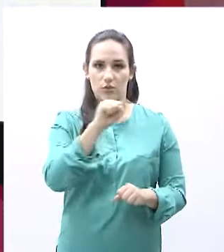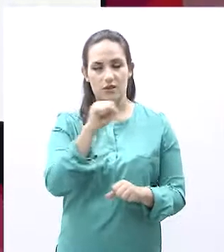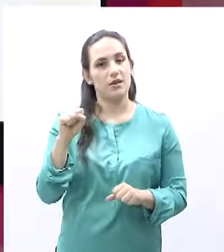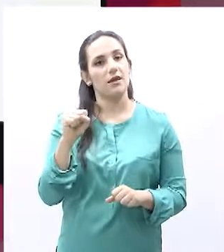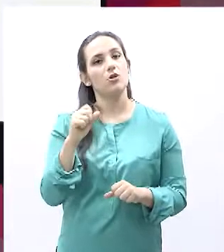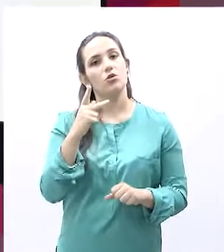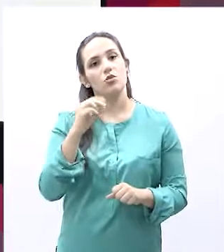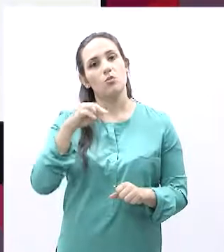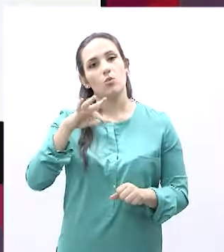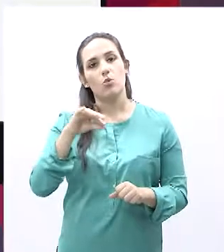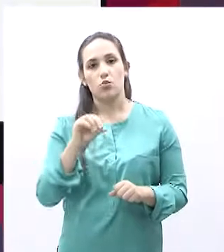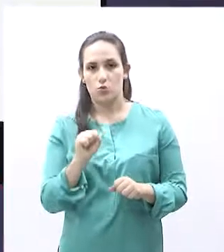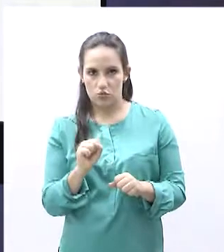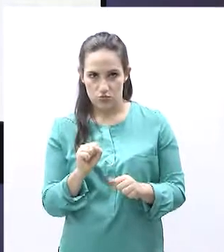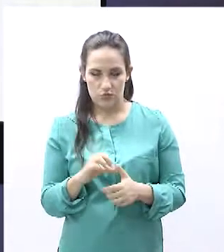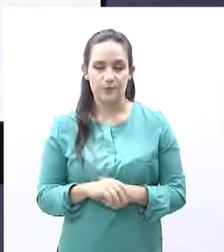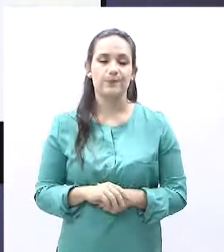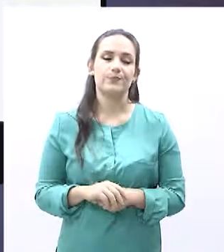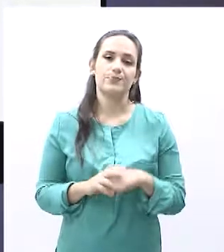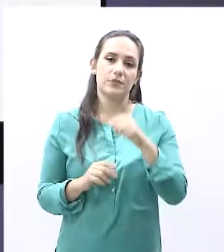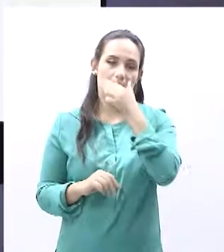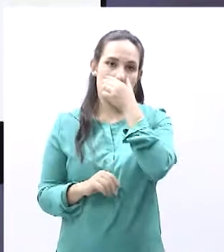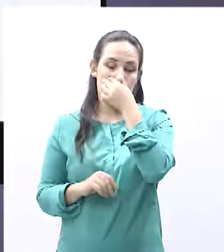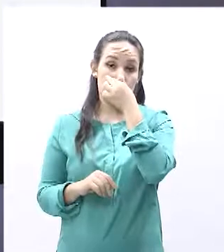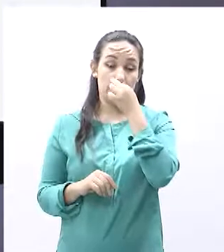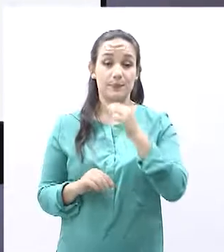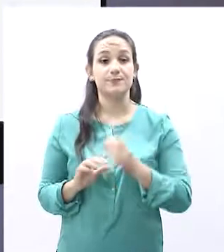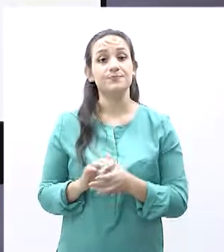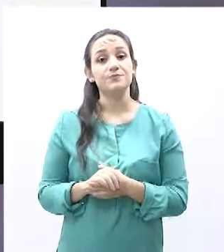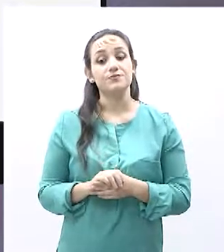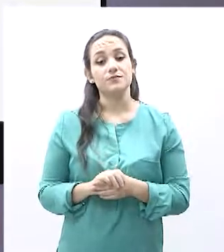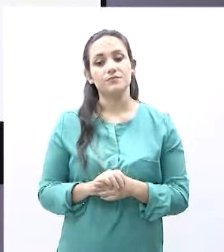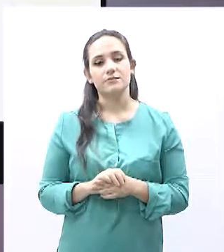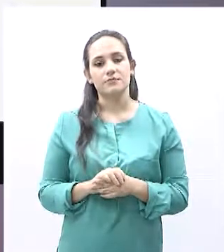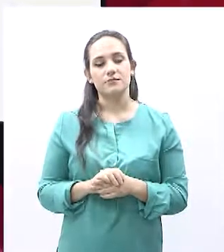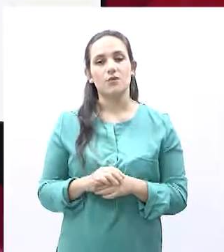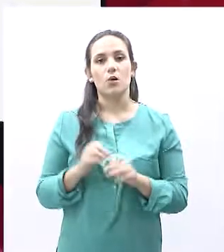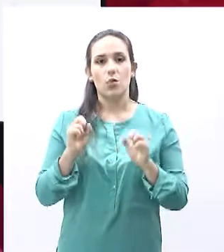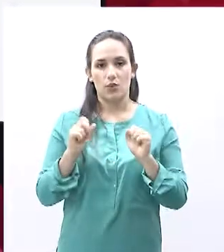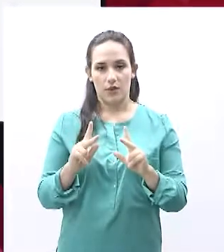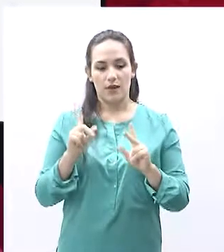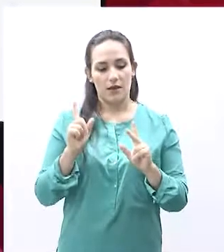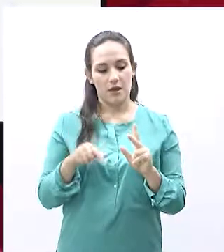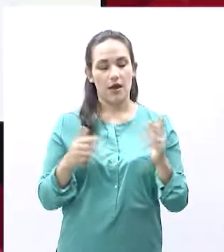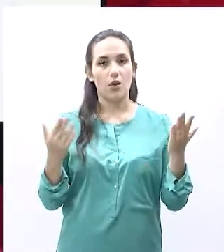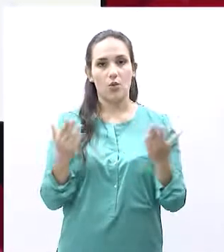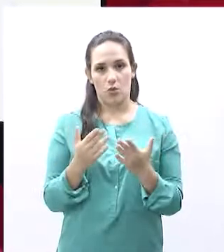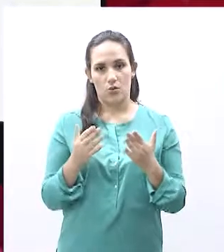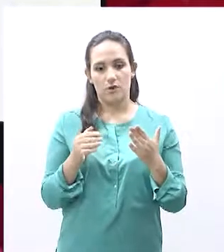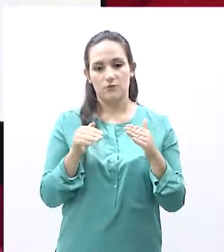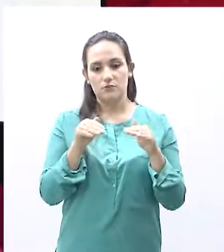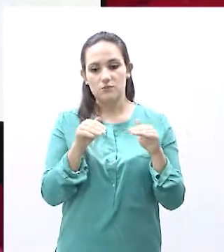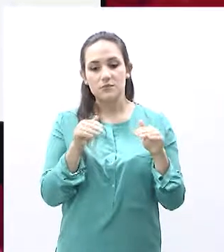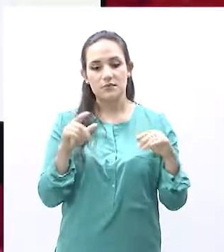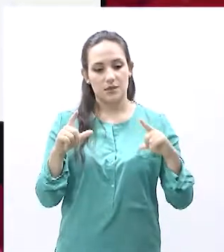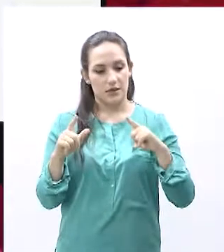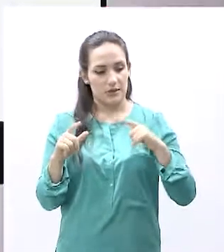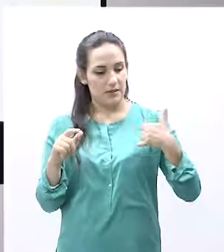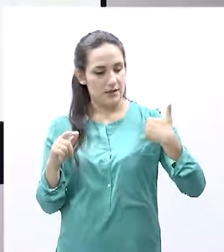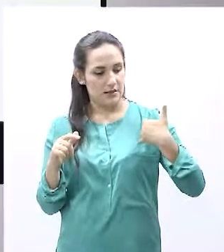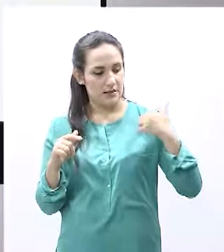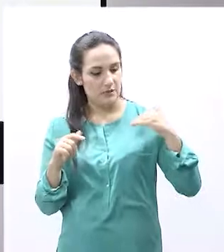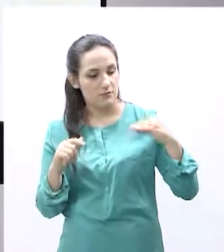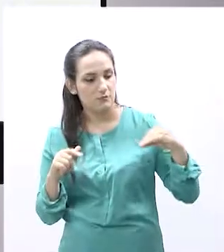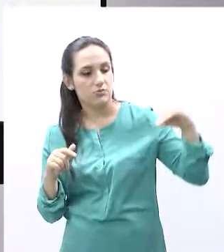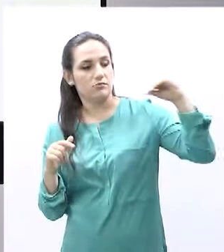ponto mínimo. A regra de tempo de contribuição e idade progressiva é a segunda regra de transição, que também